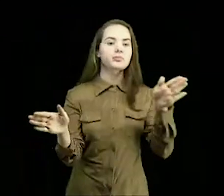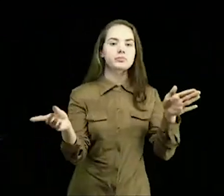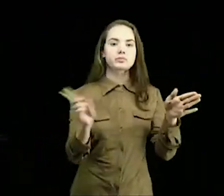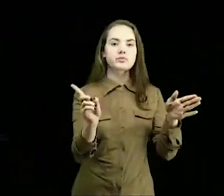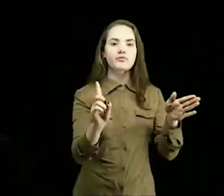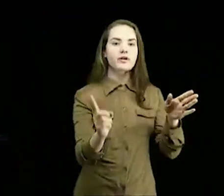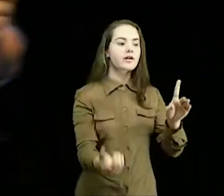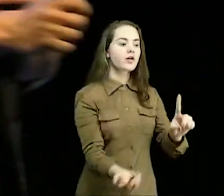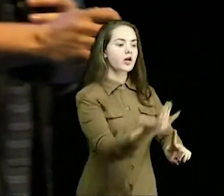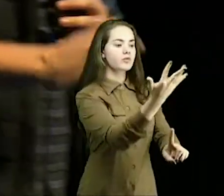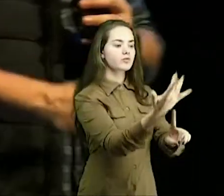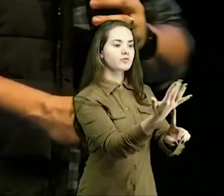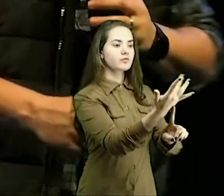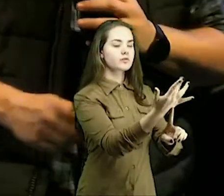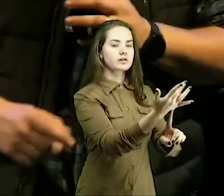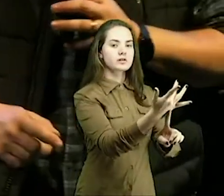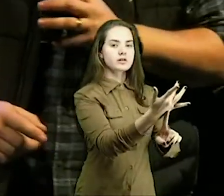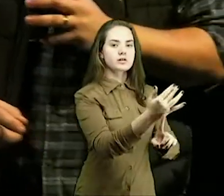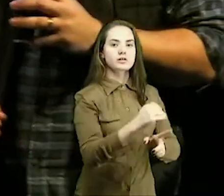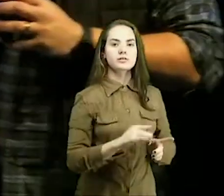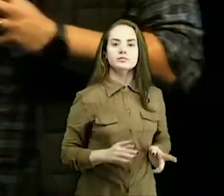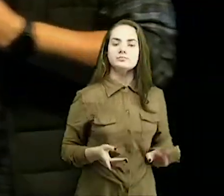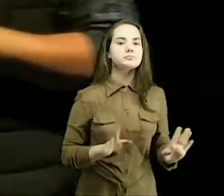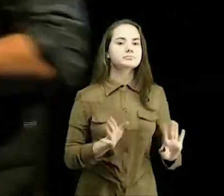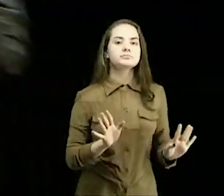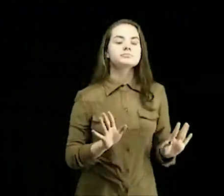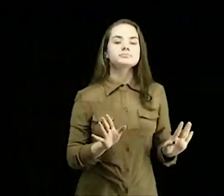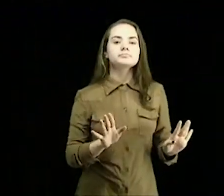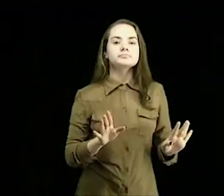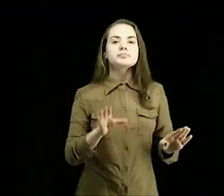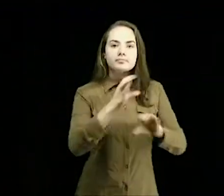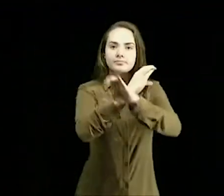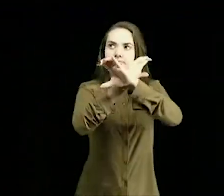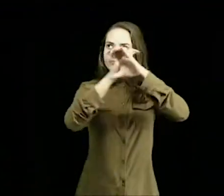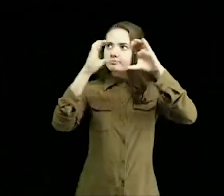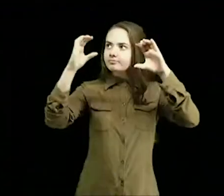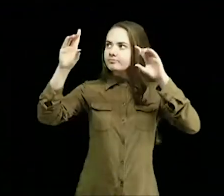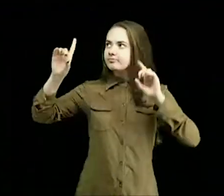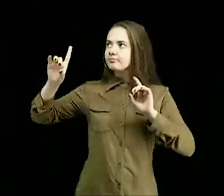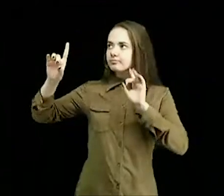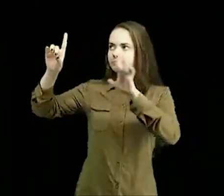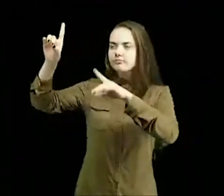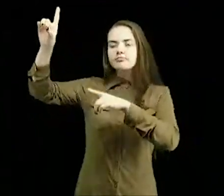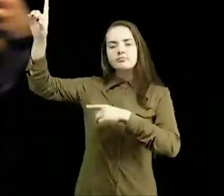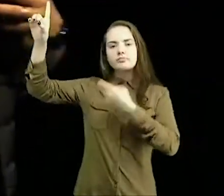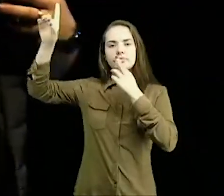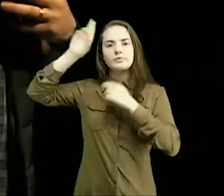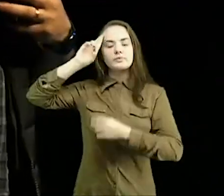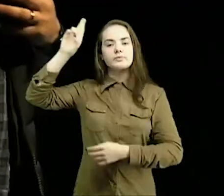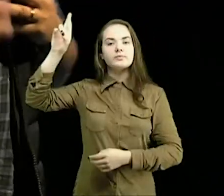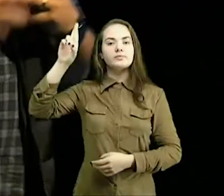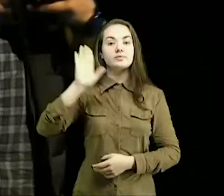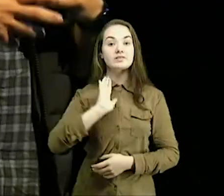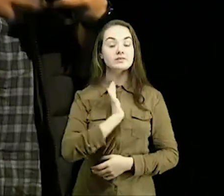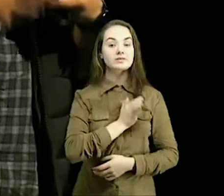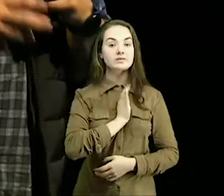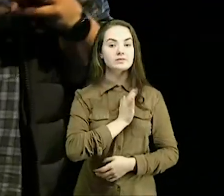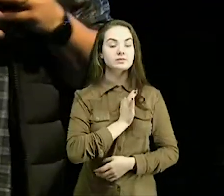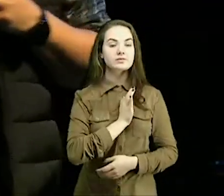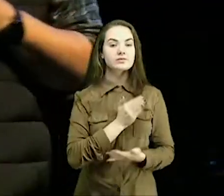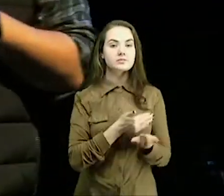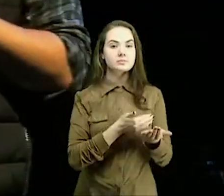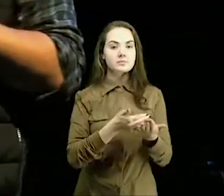vela para o santo, uma vela para o diabo. Ele confia apenas no Senhor. Quando o nosso coração começa